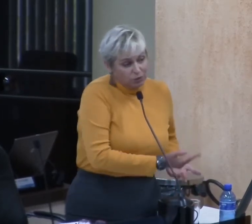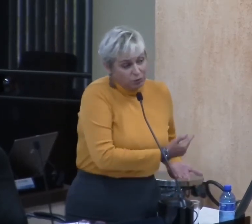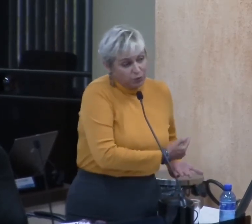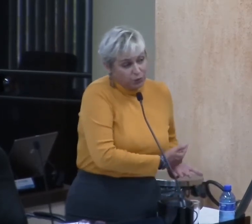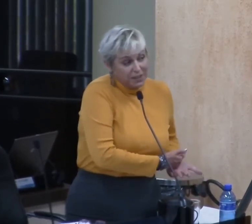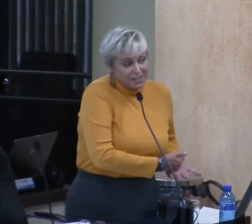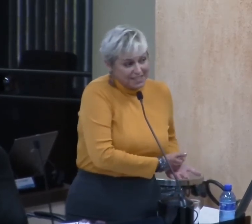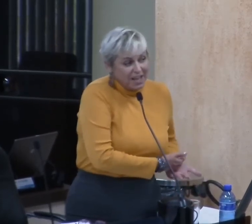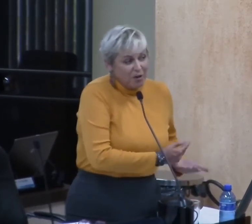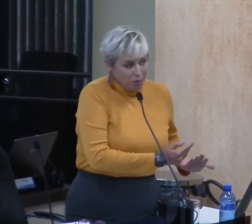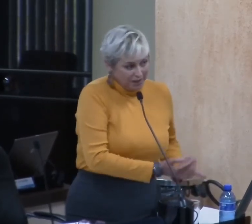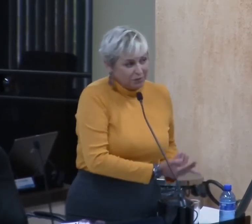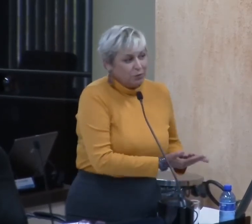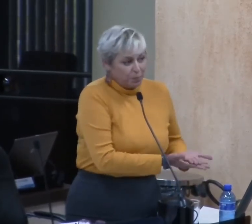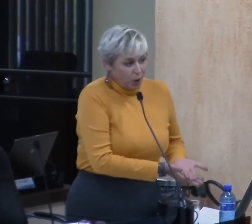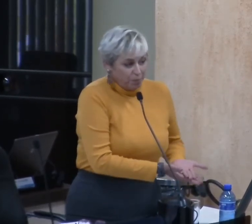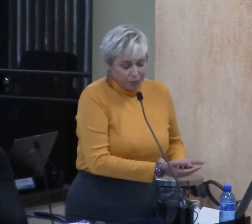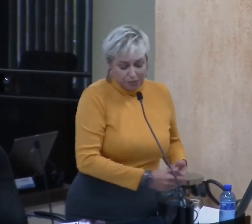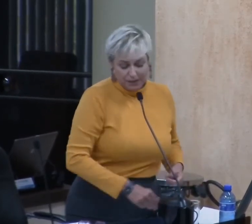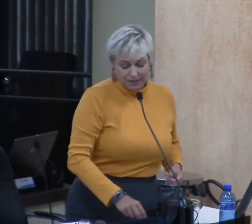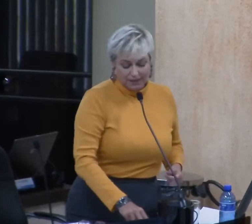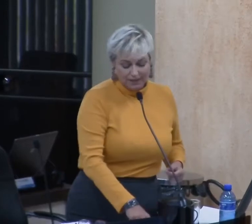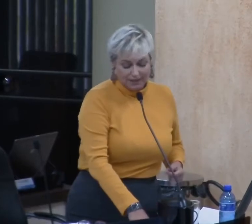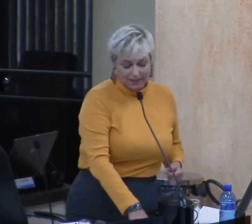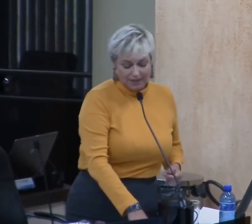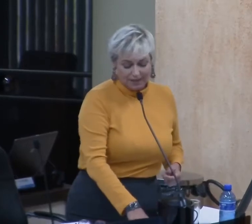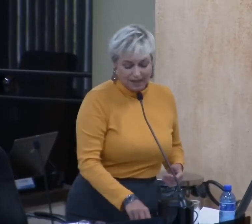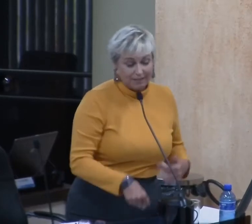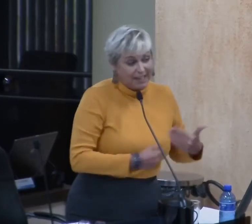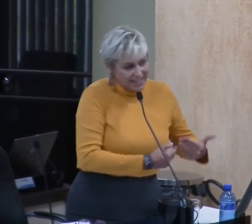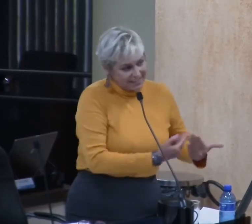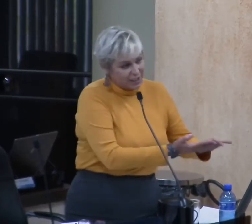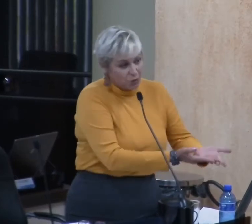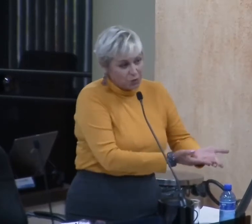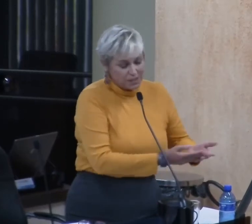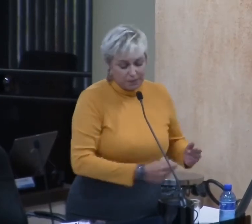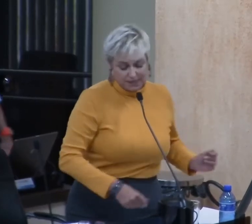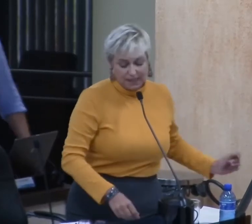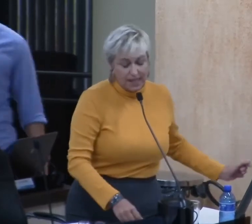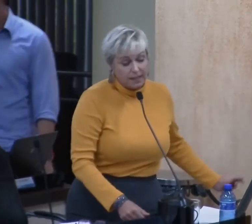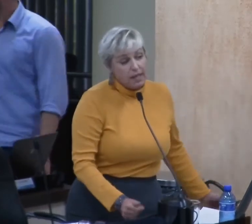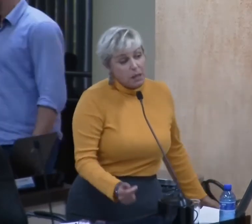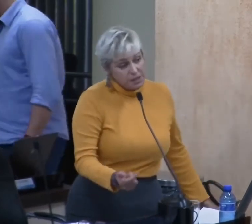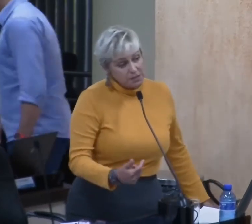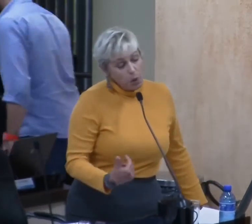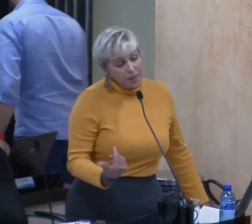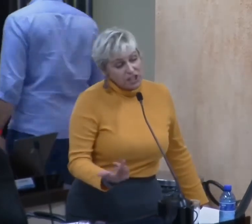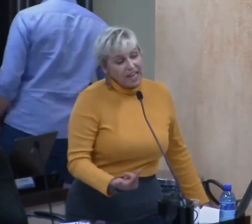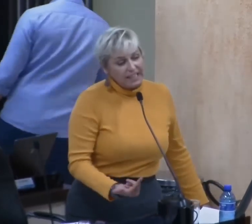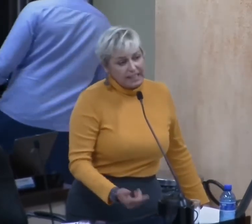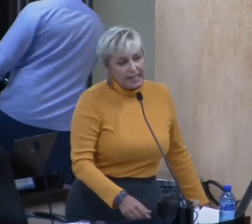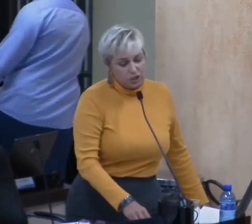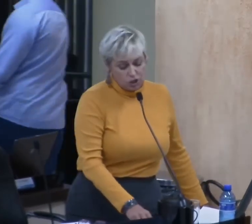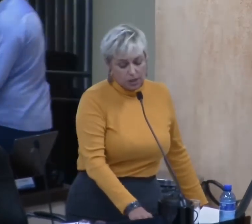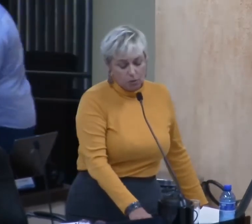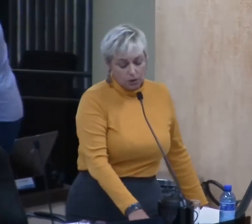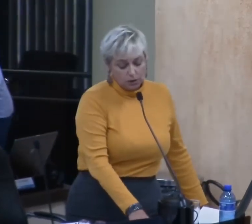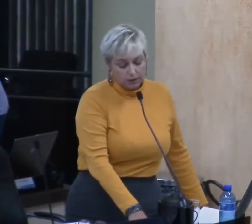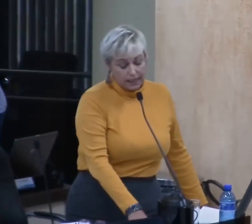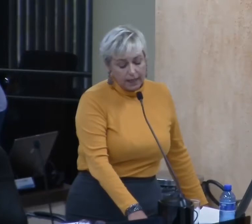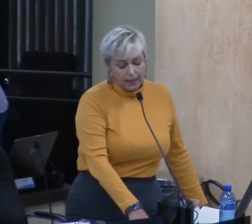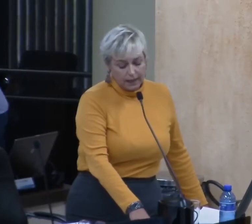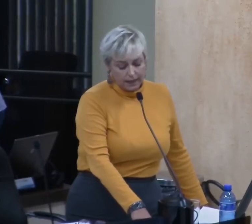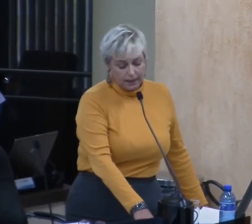educação tanto do motorista quanto do próprio atleta que usa a bicicleta, principalmente ali na